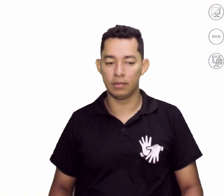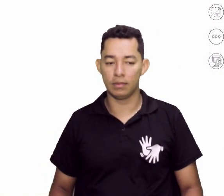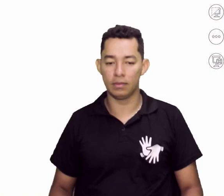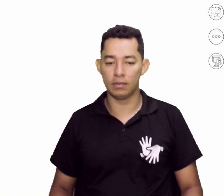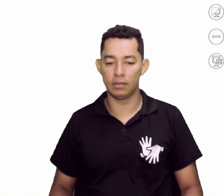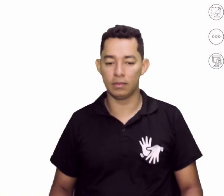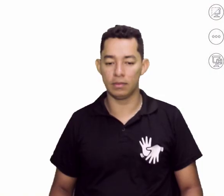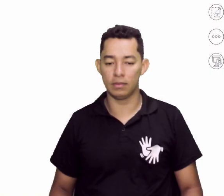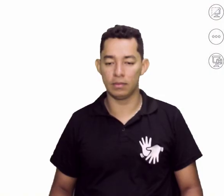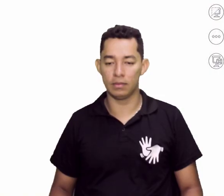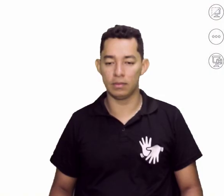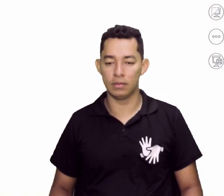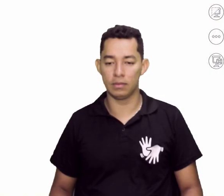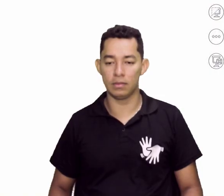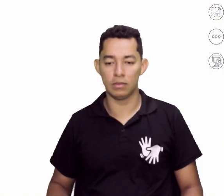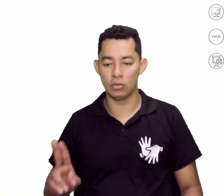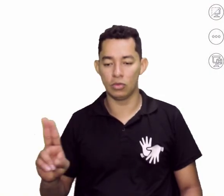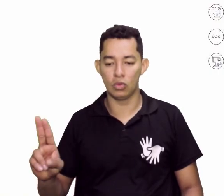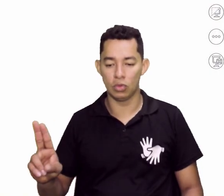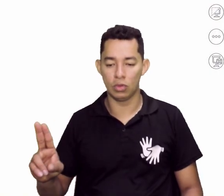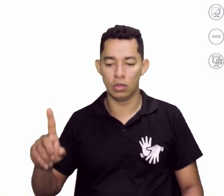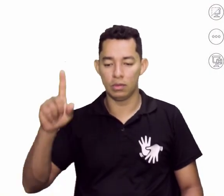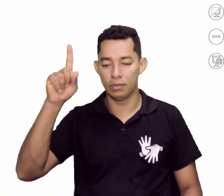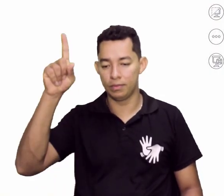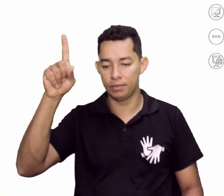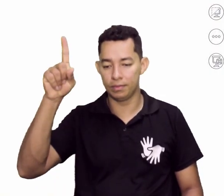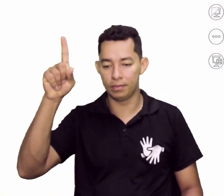E o nome Metamecânica.